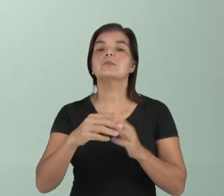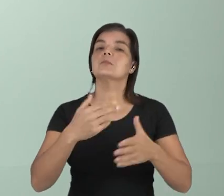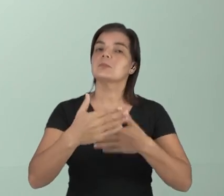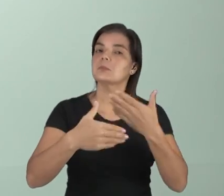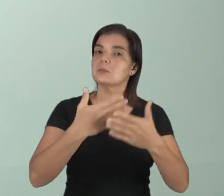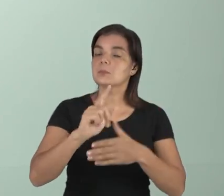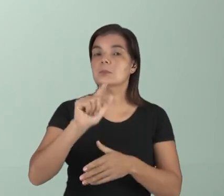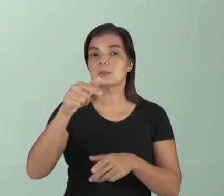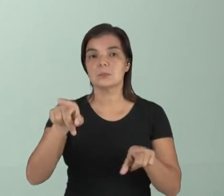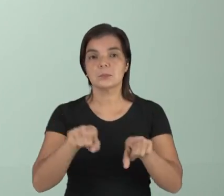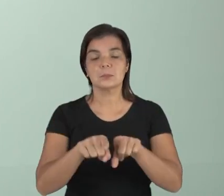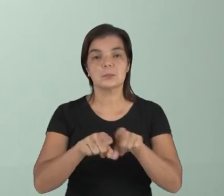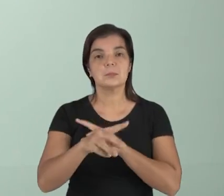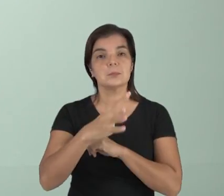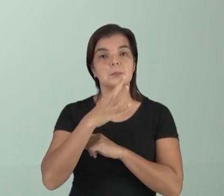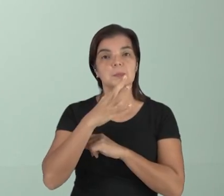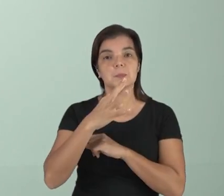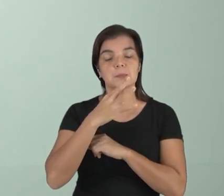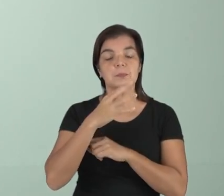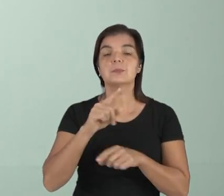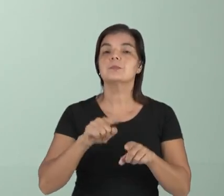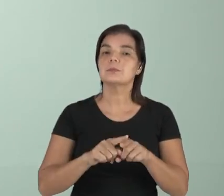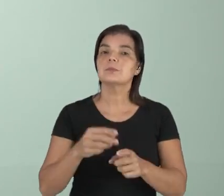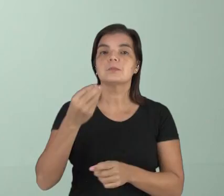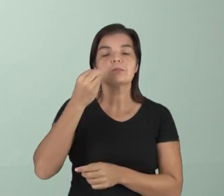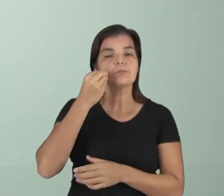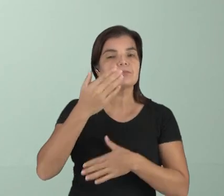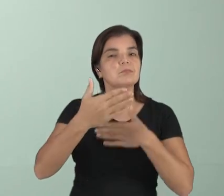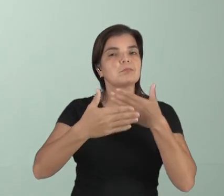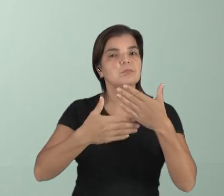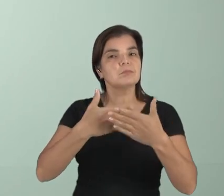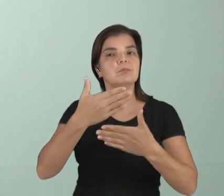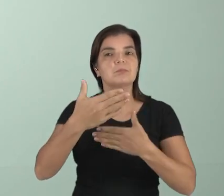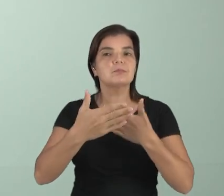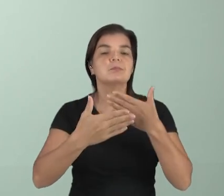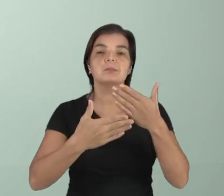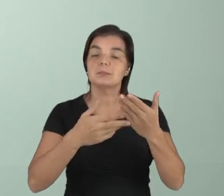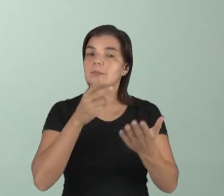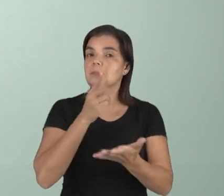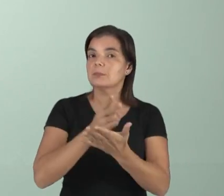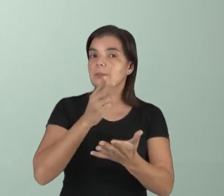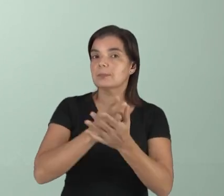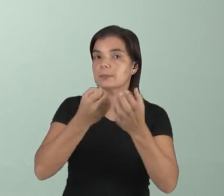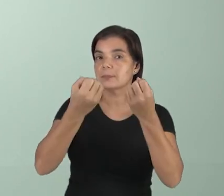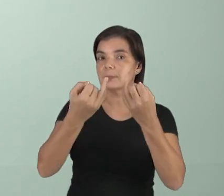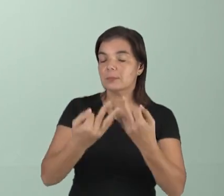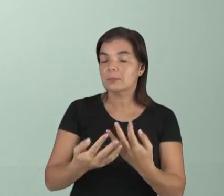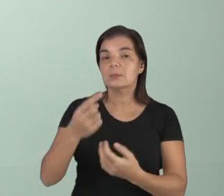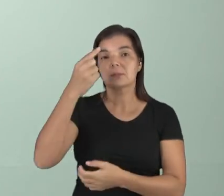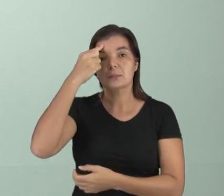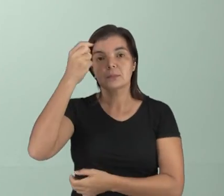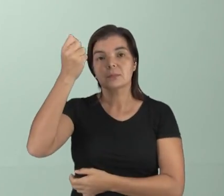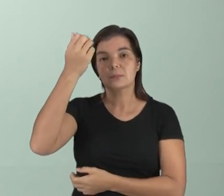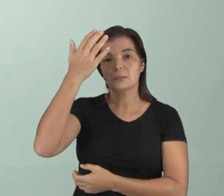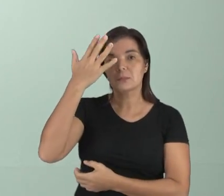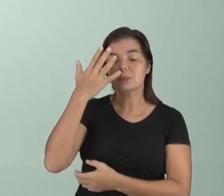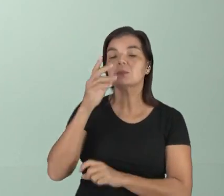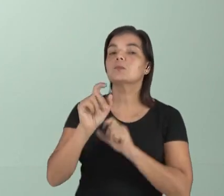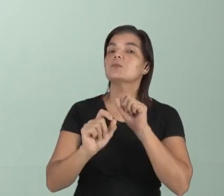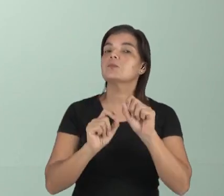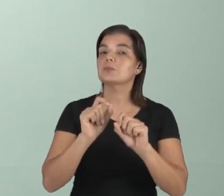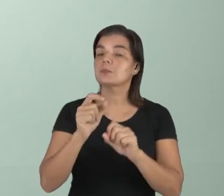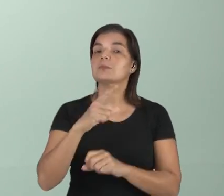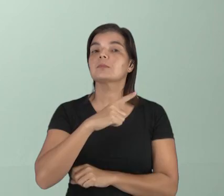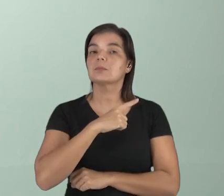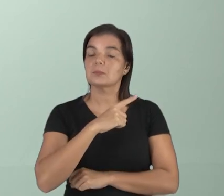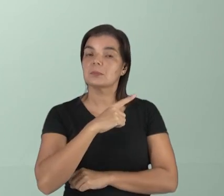daí outras áreas do conhecimento, e a partir da razão vai tendo aí, então, o progresso, sempre como eu disse, né? Os iluministas pregavam para que